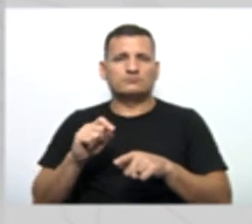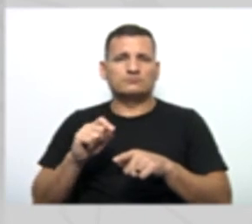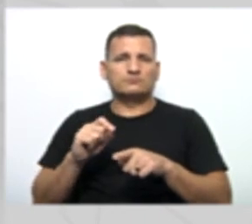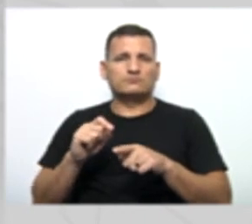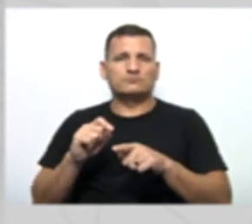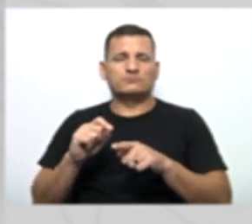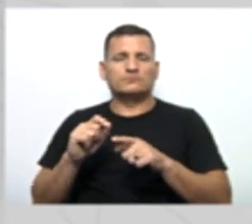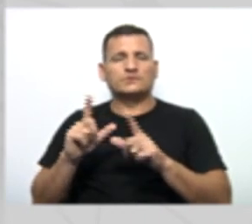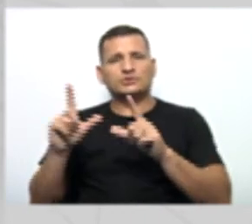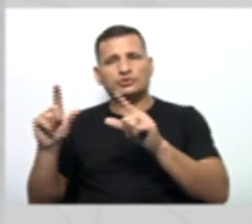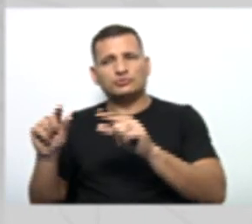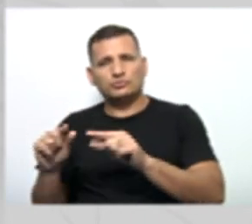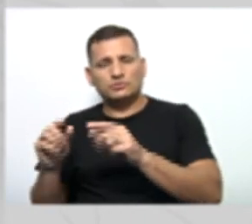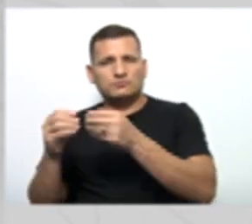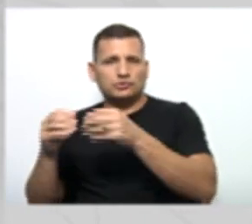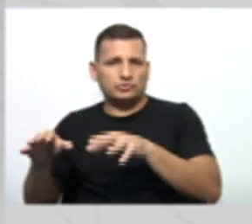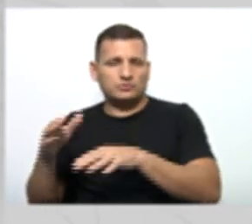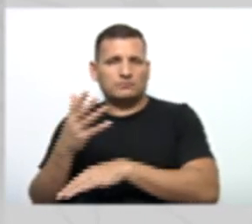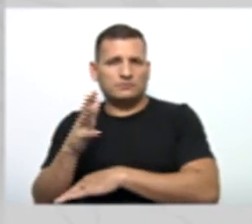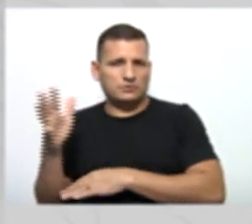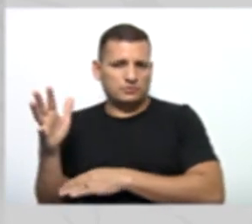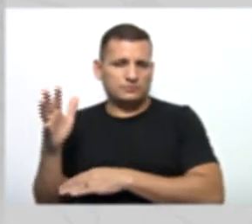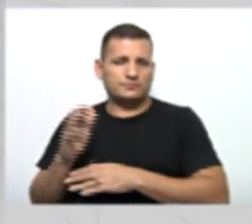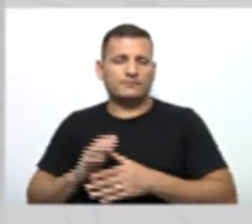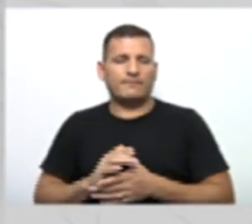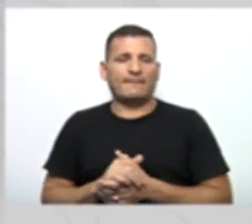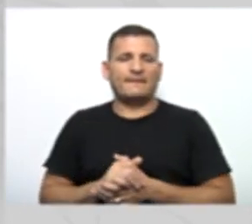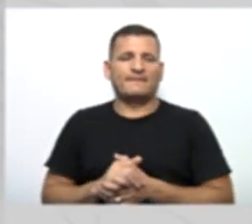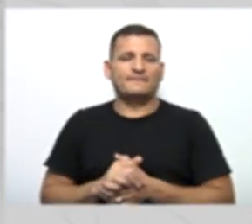a degradação do meio ambiente.